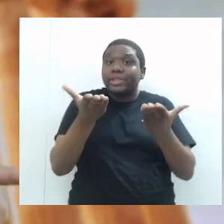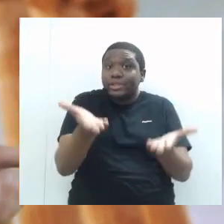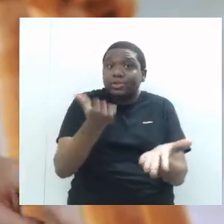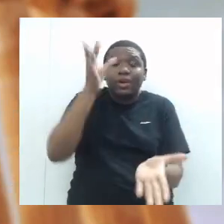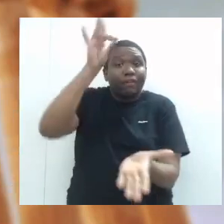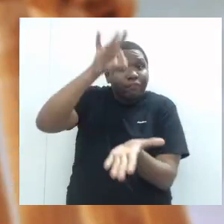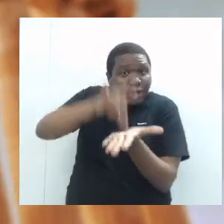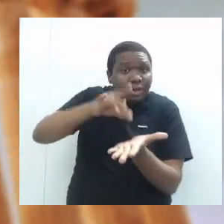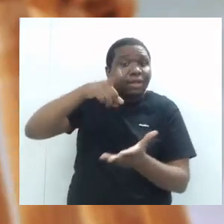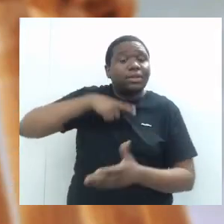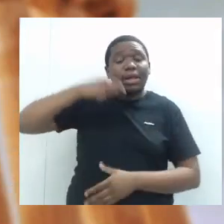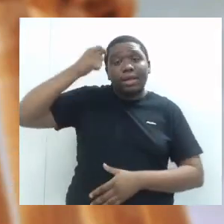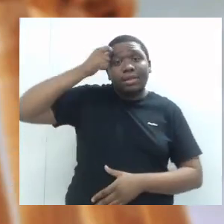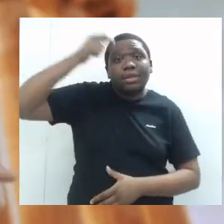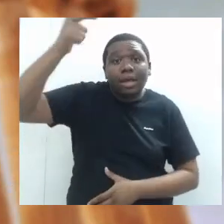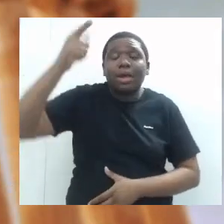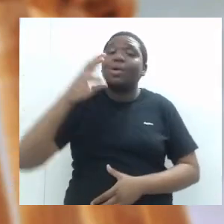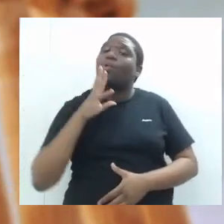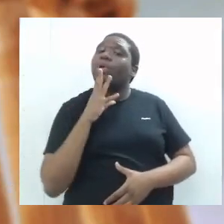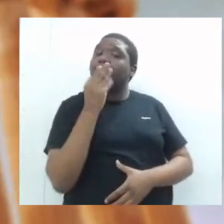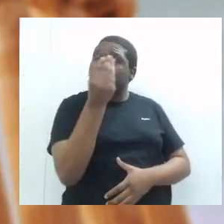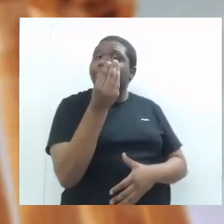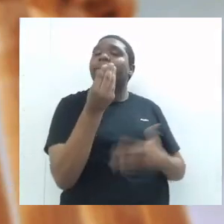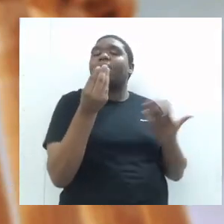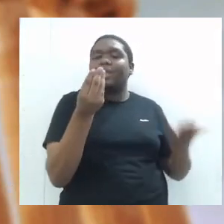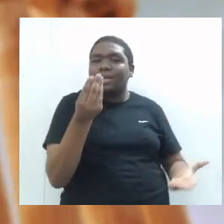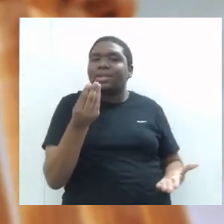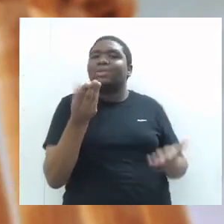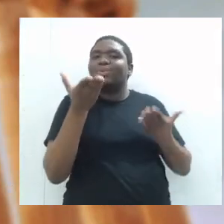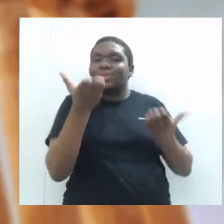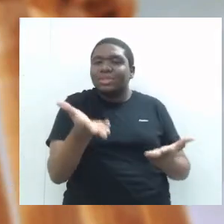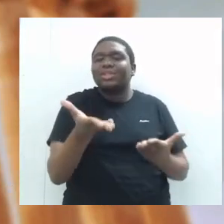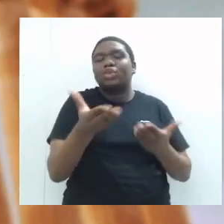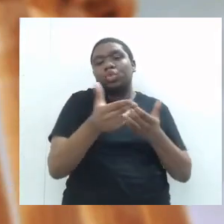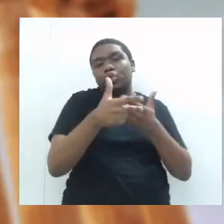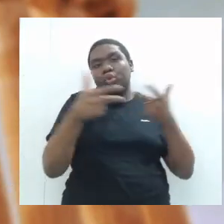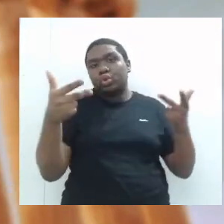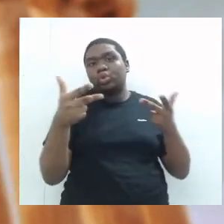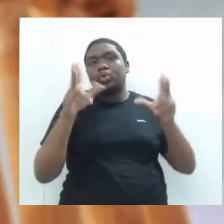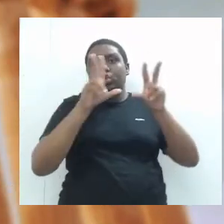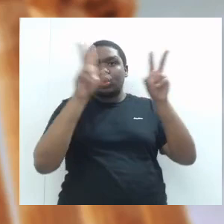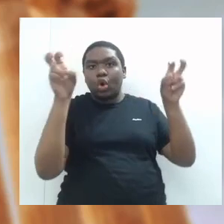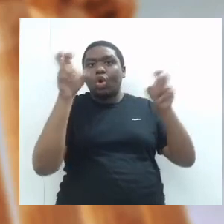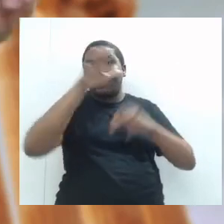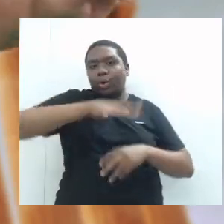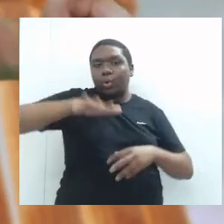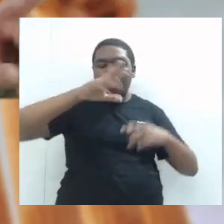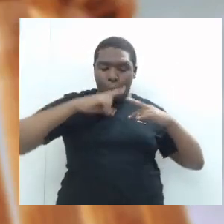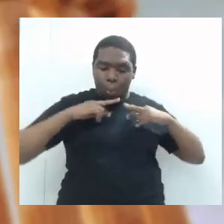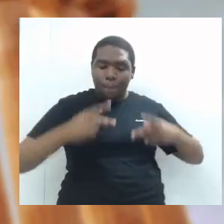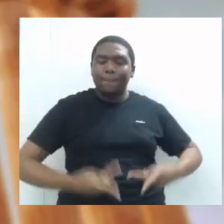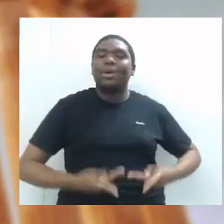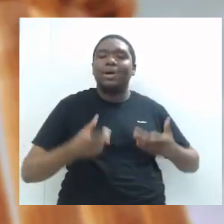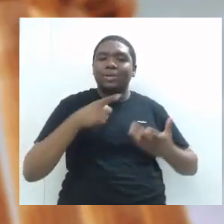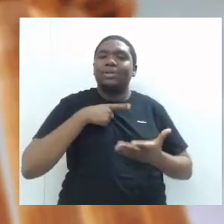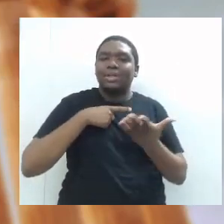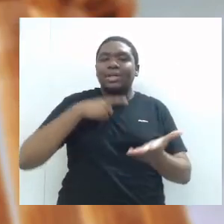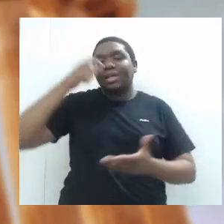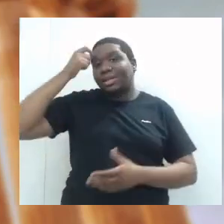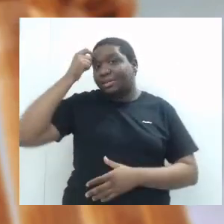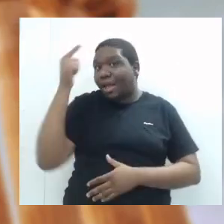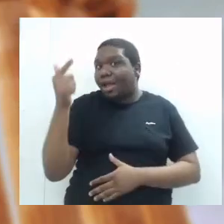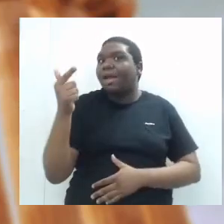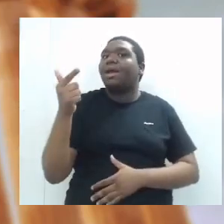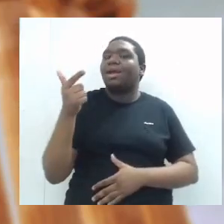da ideia, do conhecimento, dessa questão do espírito humano, a ideia, então, idealismo,